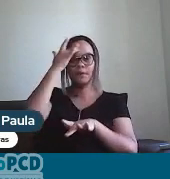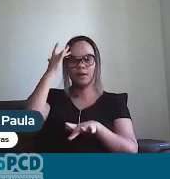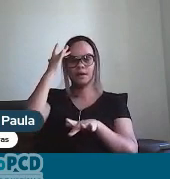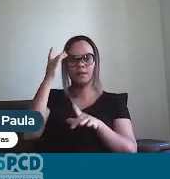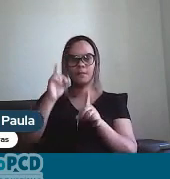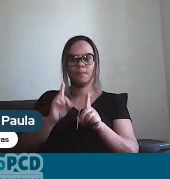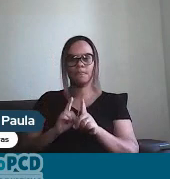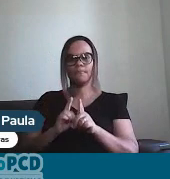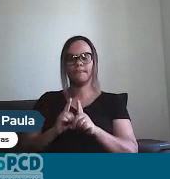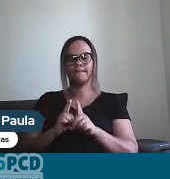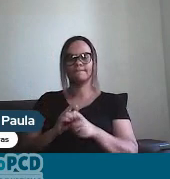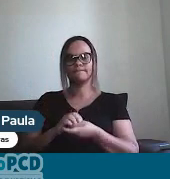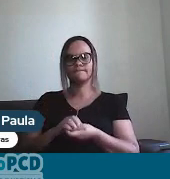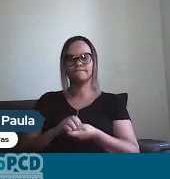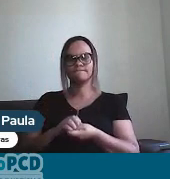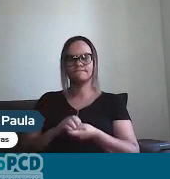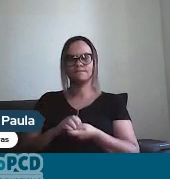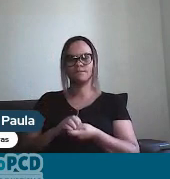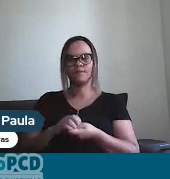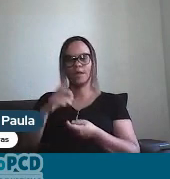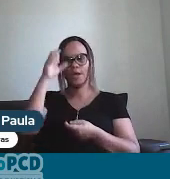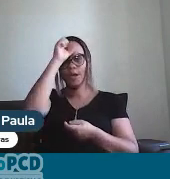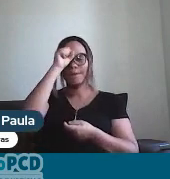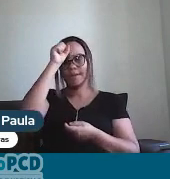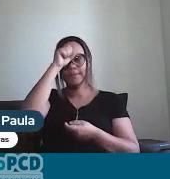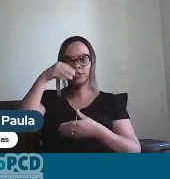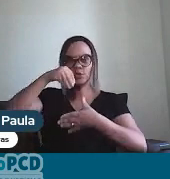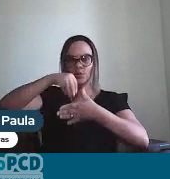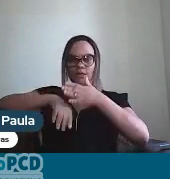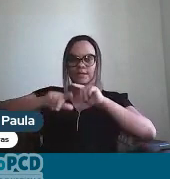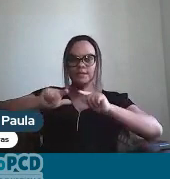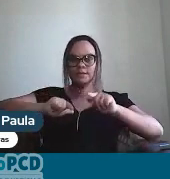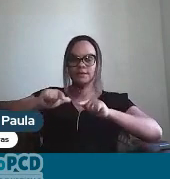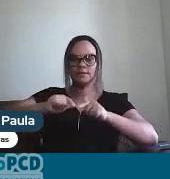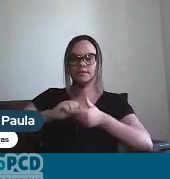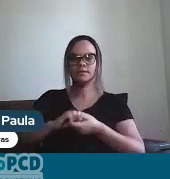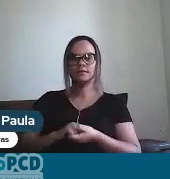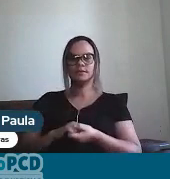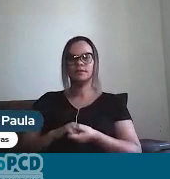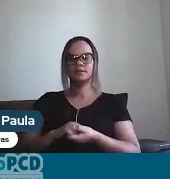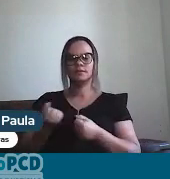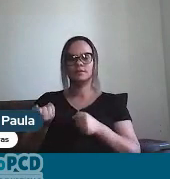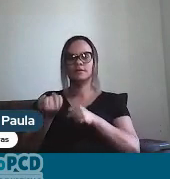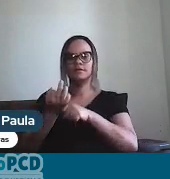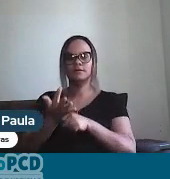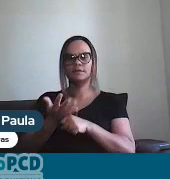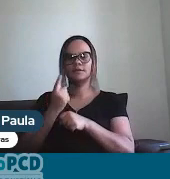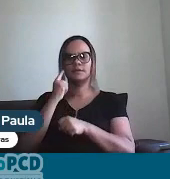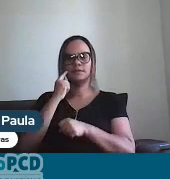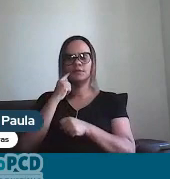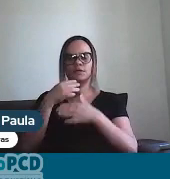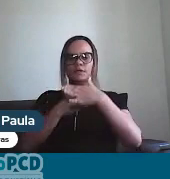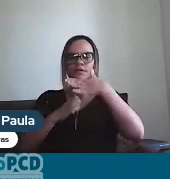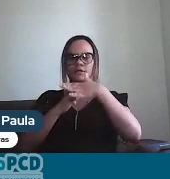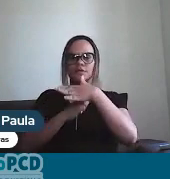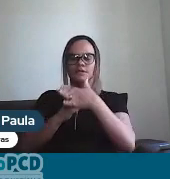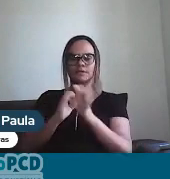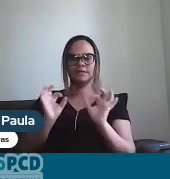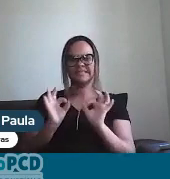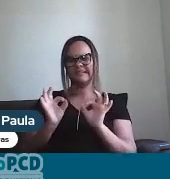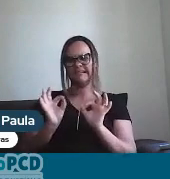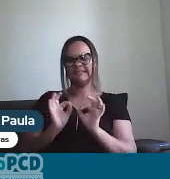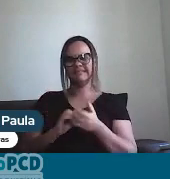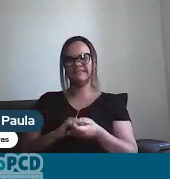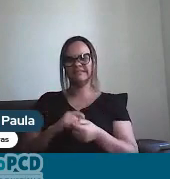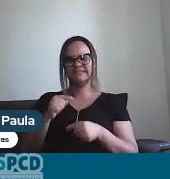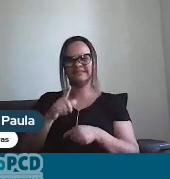deficiências psicossociais através da aprendizagem no trabalho. E quantas vezes a gente não ouviu de empresas falando, ah, não, mas